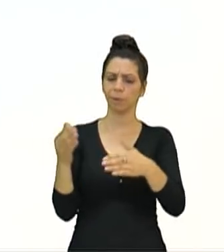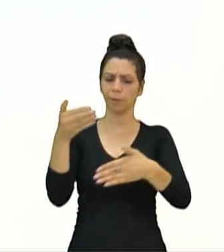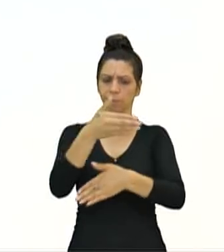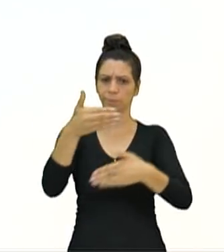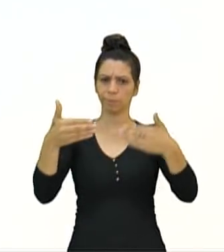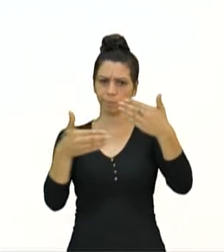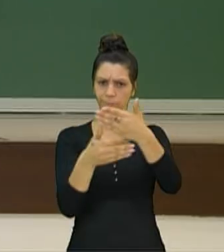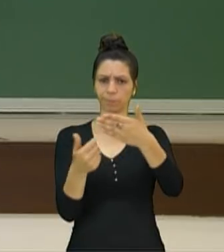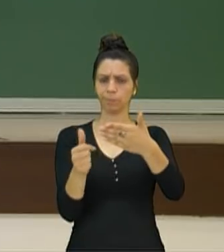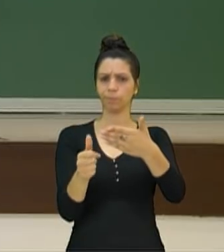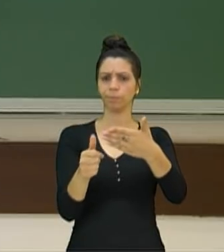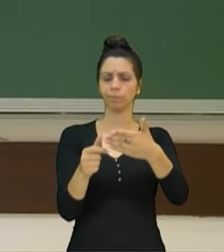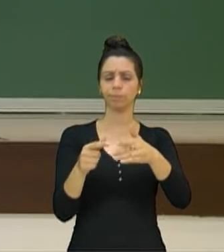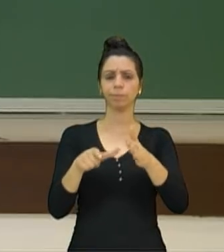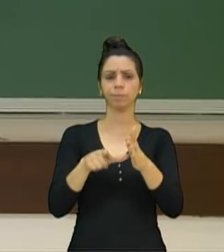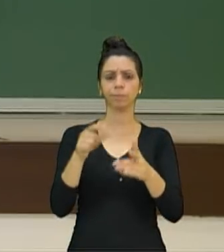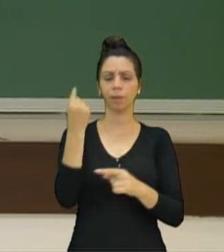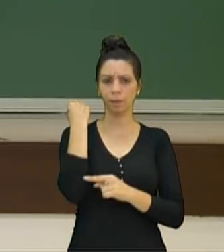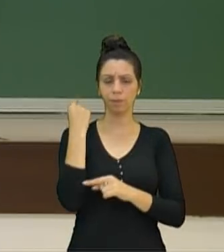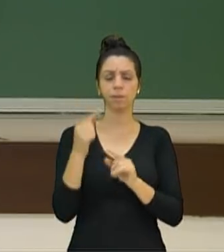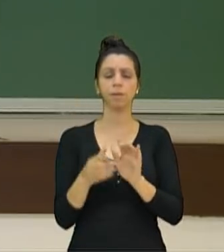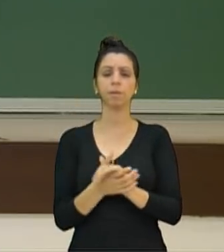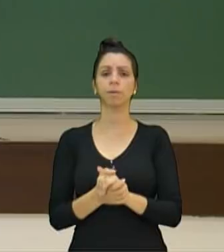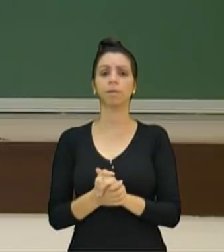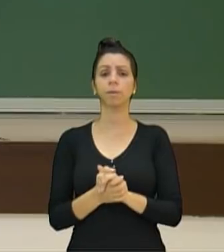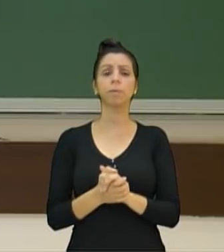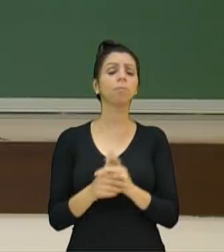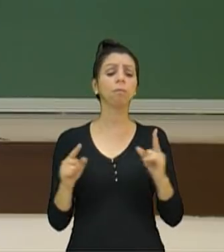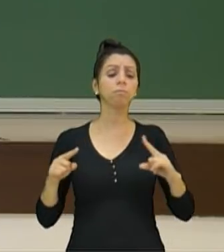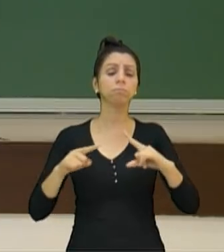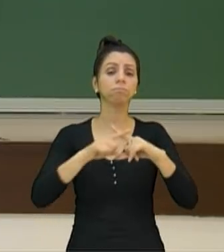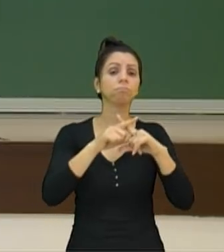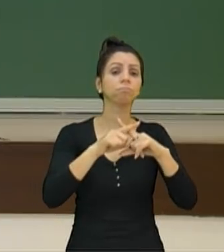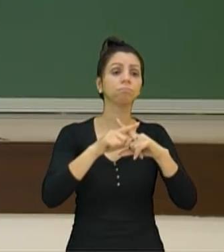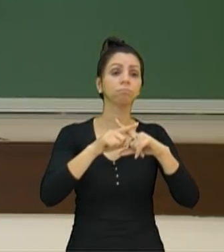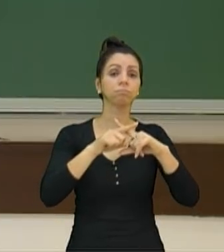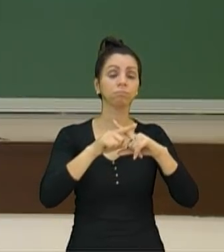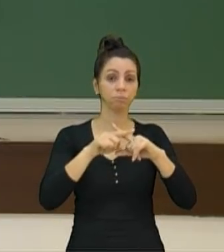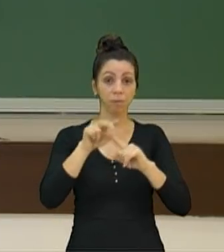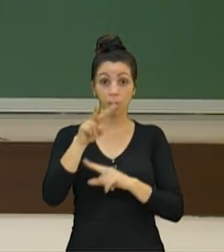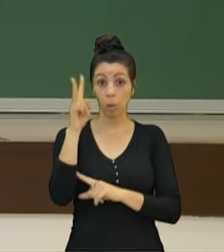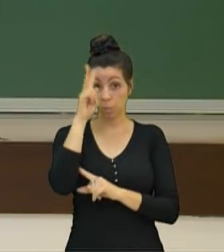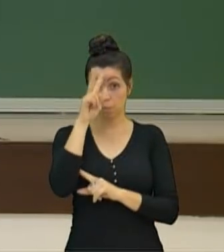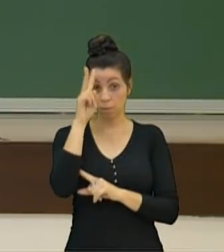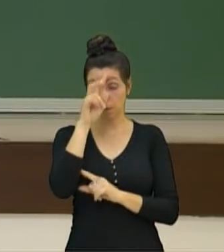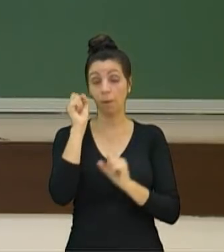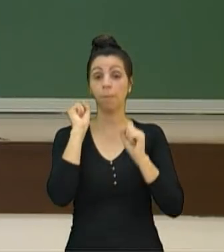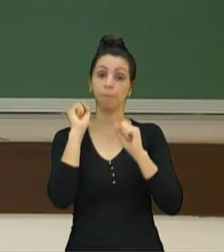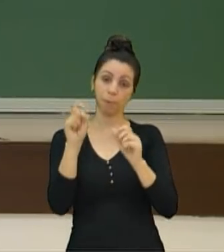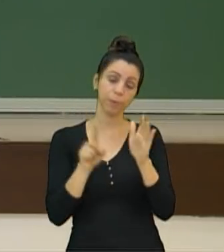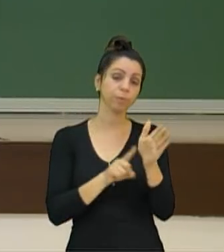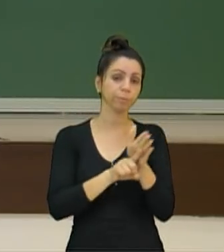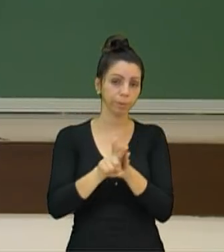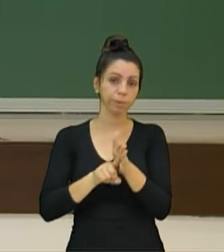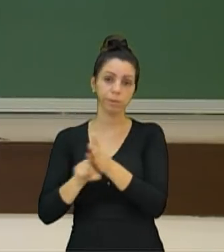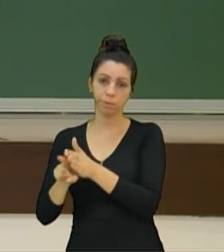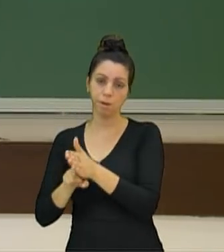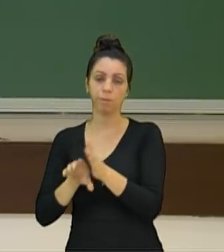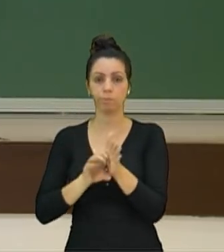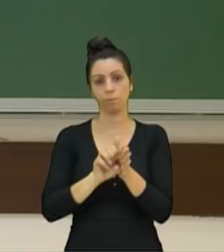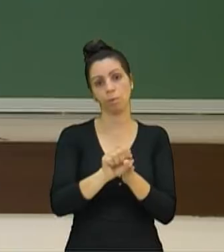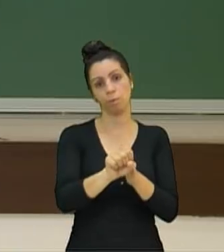slides anteriores, né? Quais são essas provas? Então, se você não lembra, pode pesquisar lá no